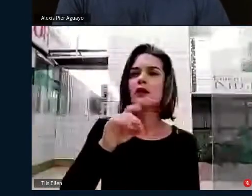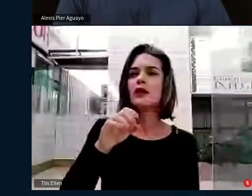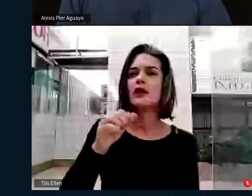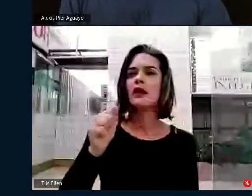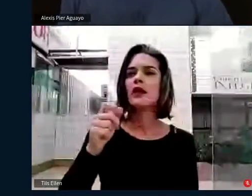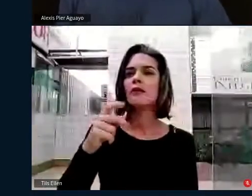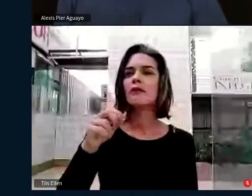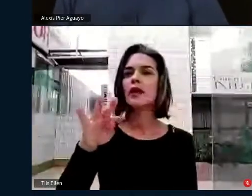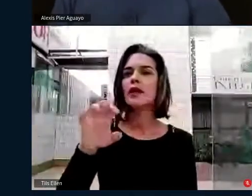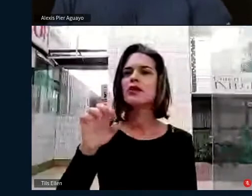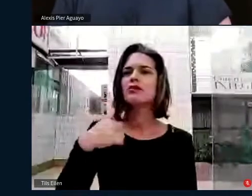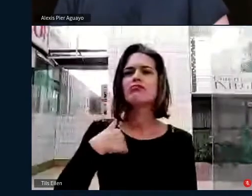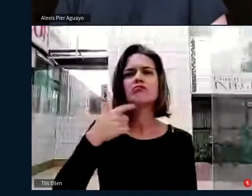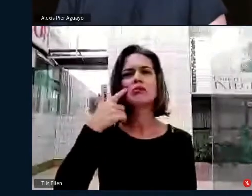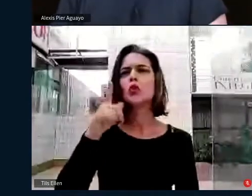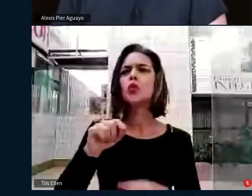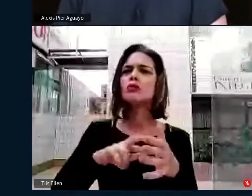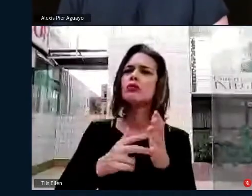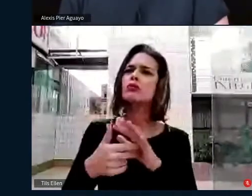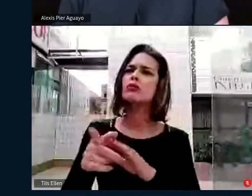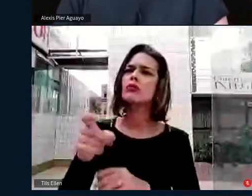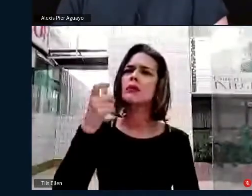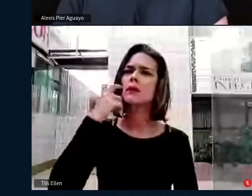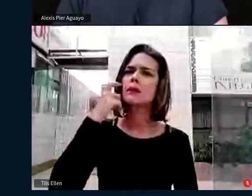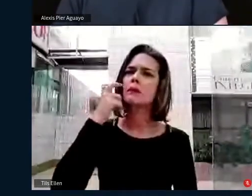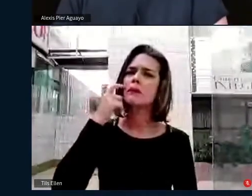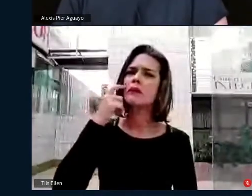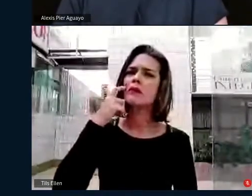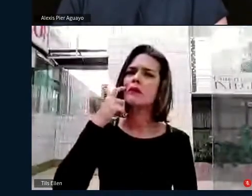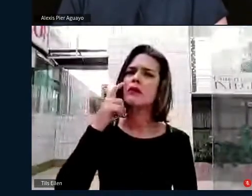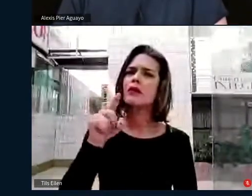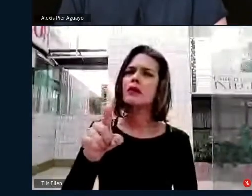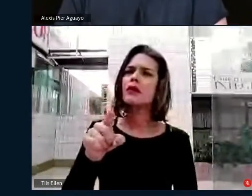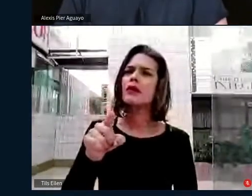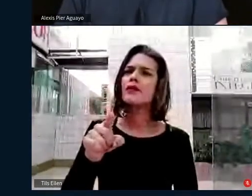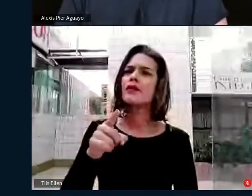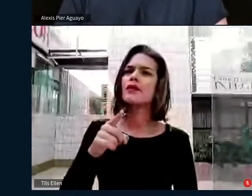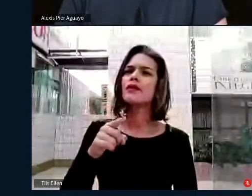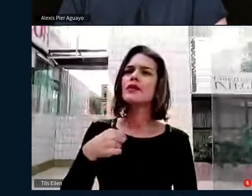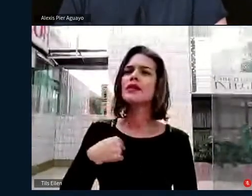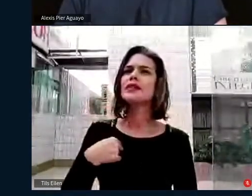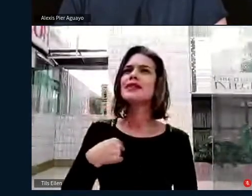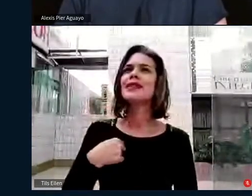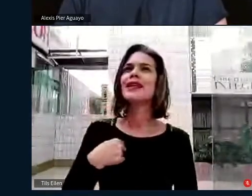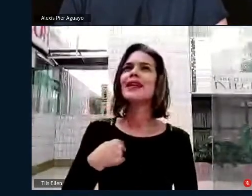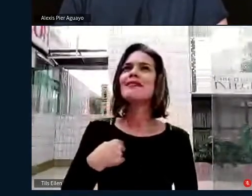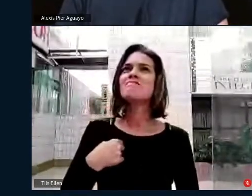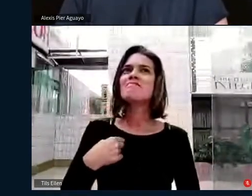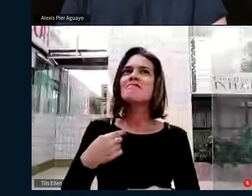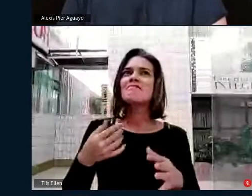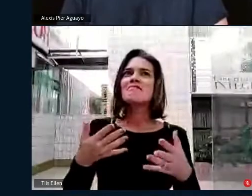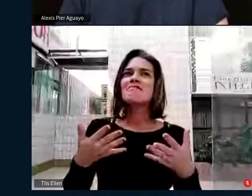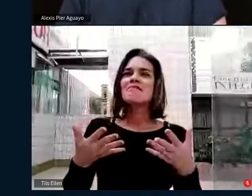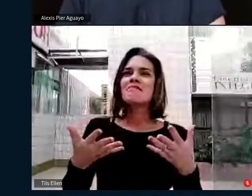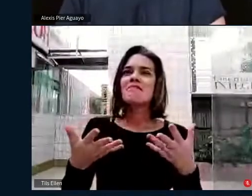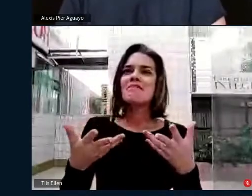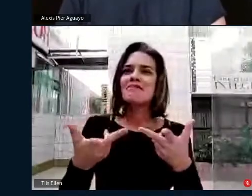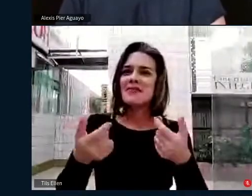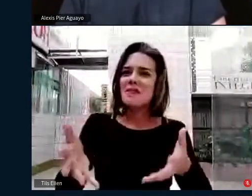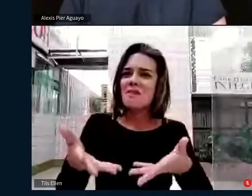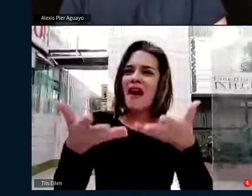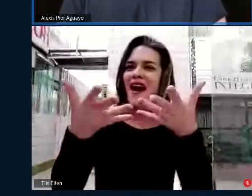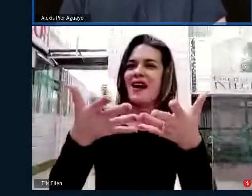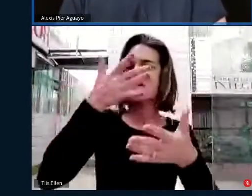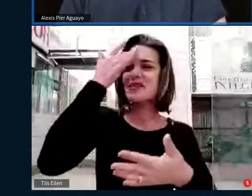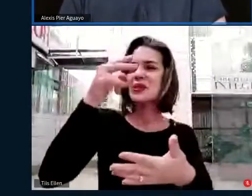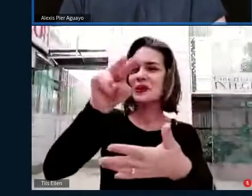E aí, fiquei pensando que você hiperqualificou o seu leitor. porque você está achando que o seu leitor é